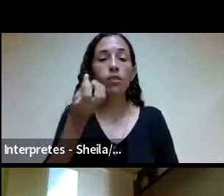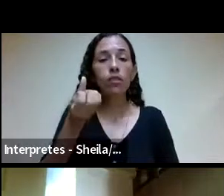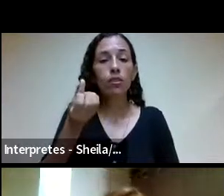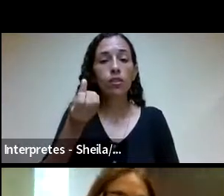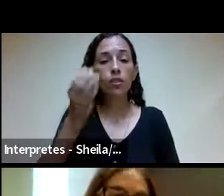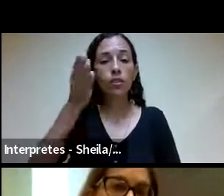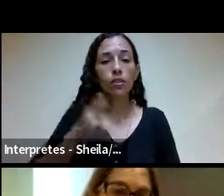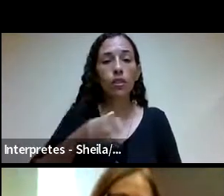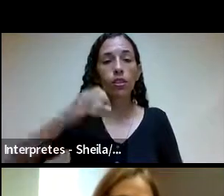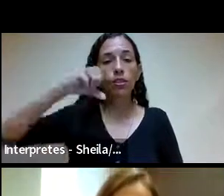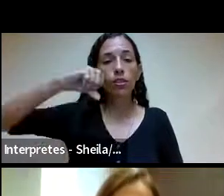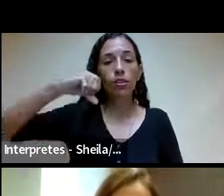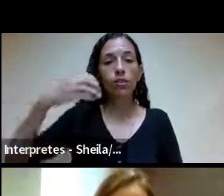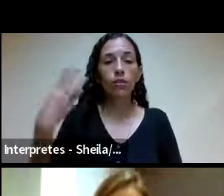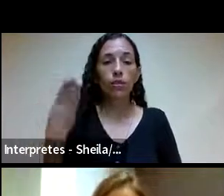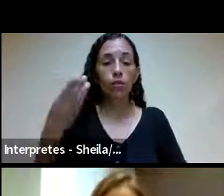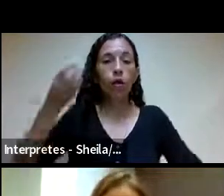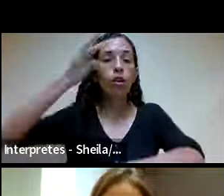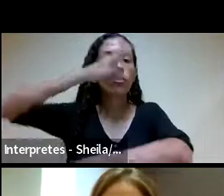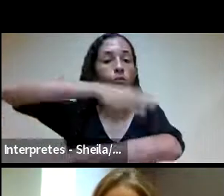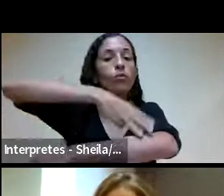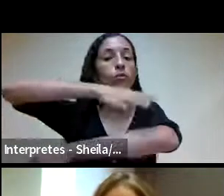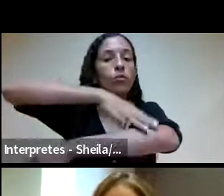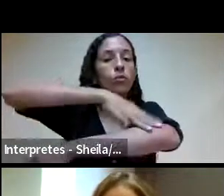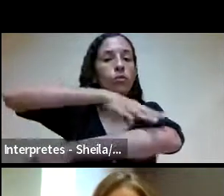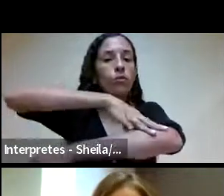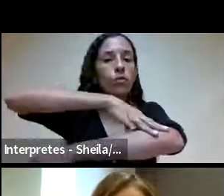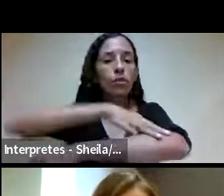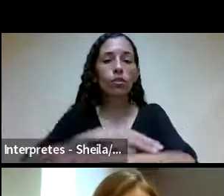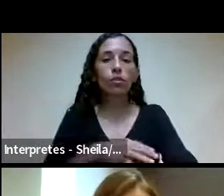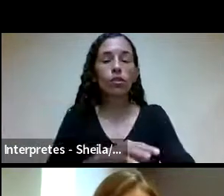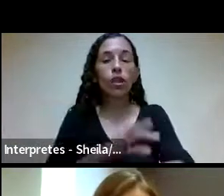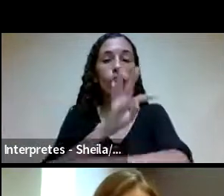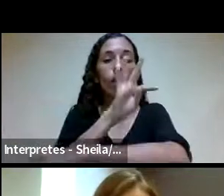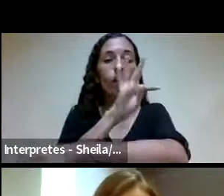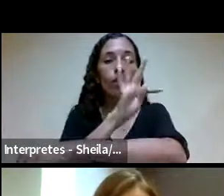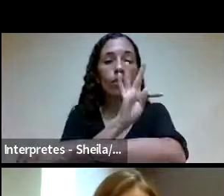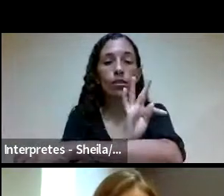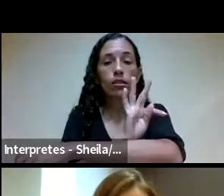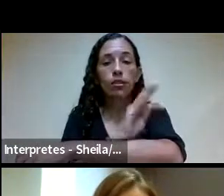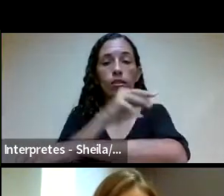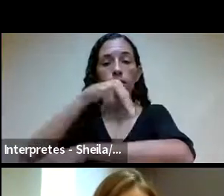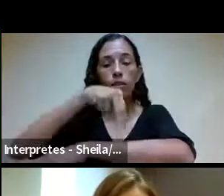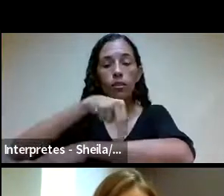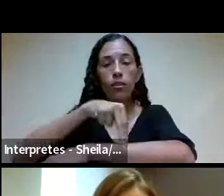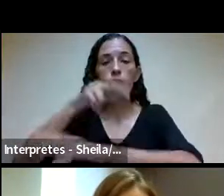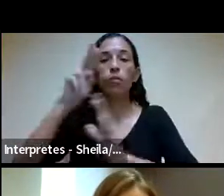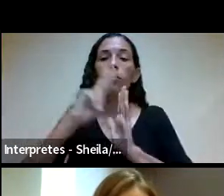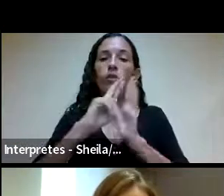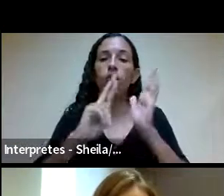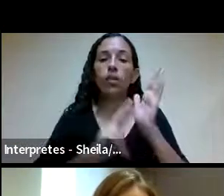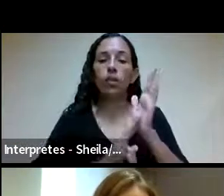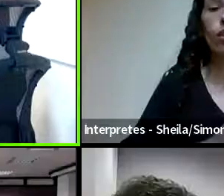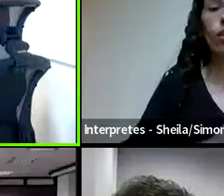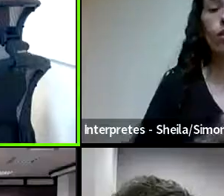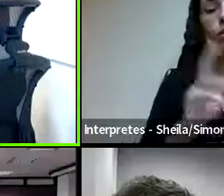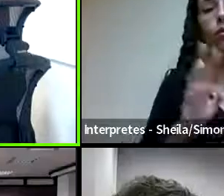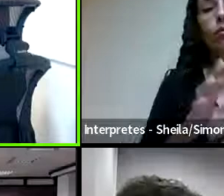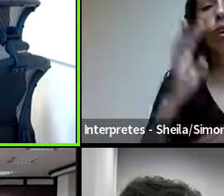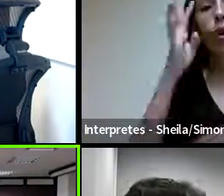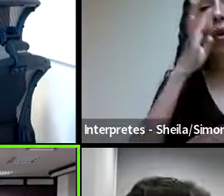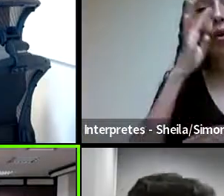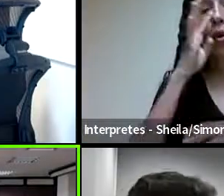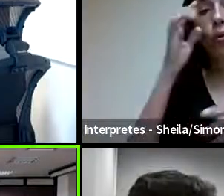36-94, de Mossoró. Doutora Eticiana é quem é a relatora. E há a seguinte observação.